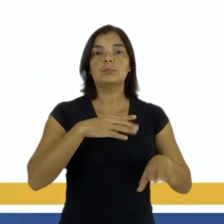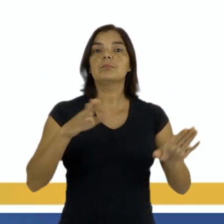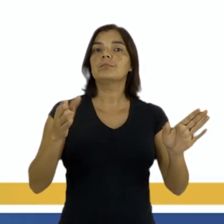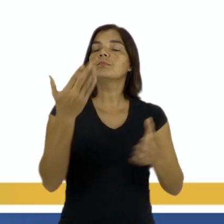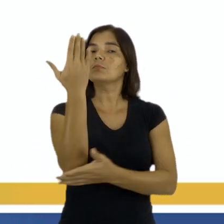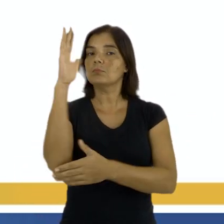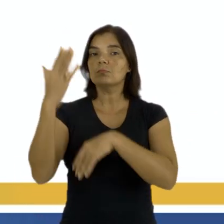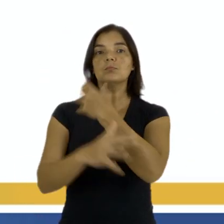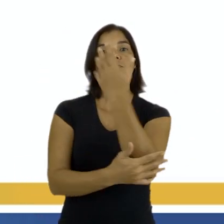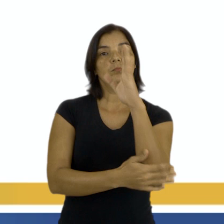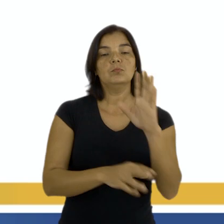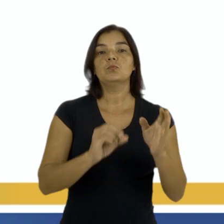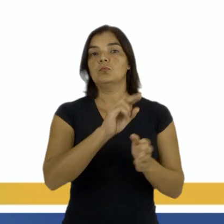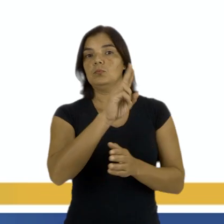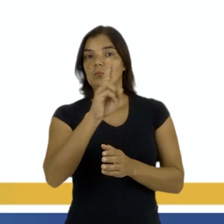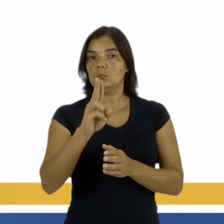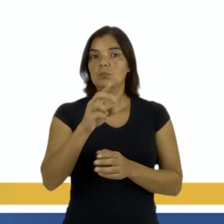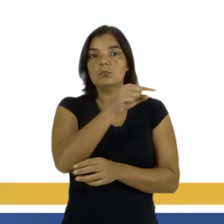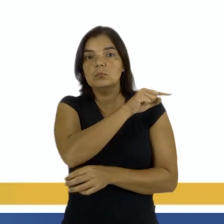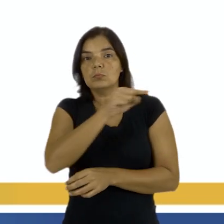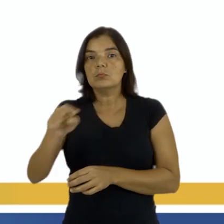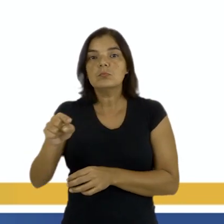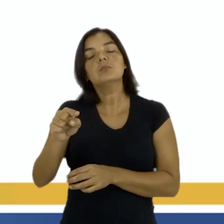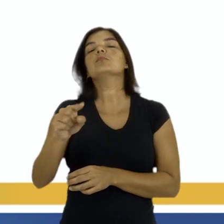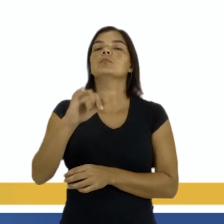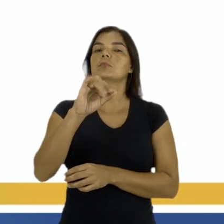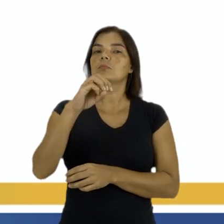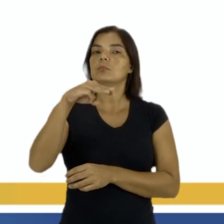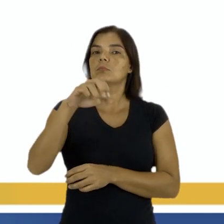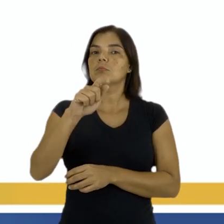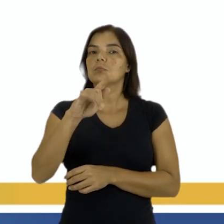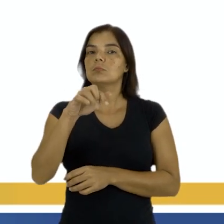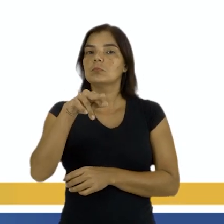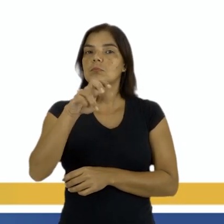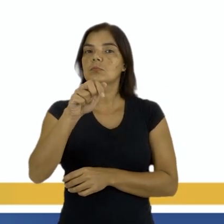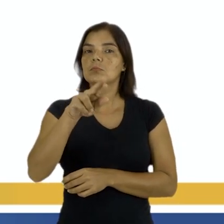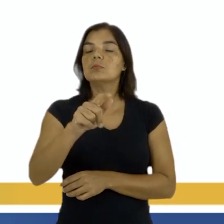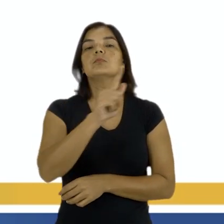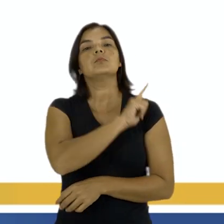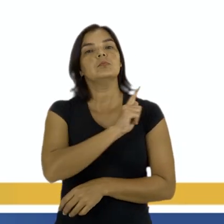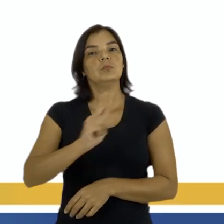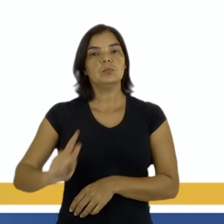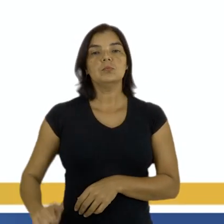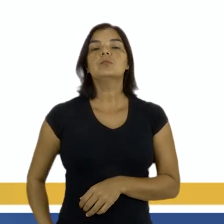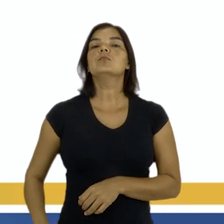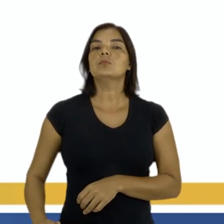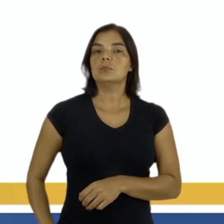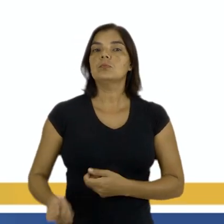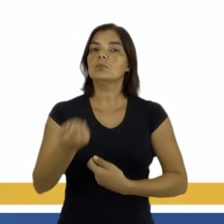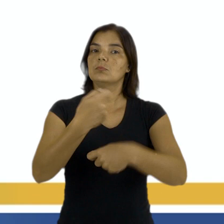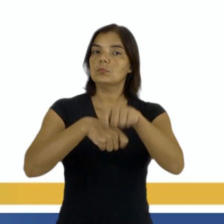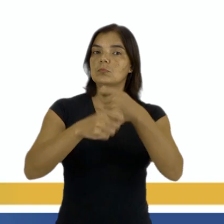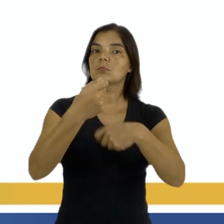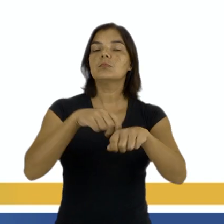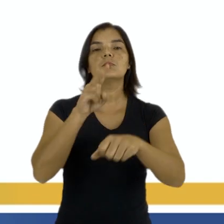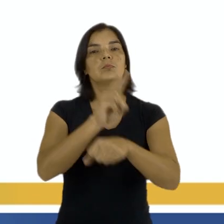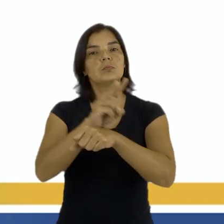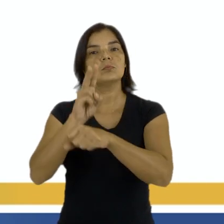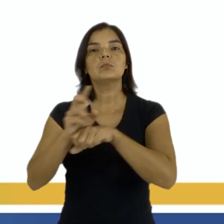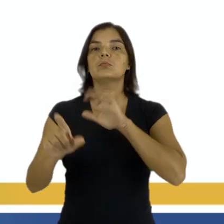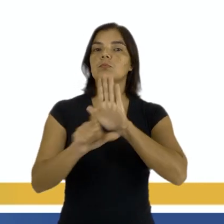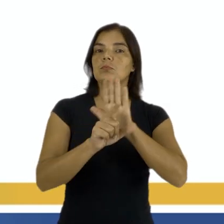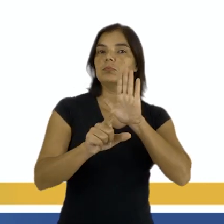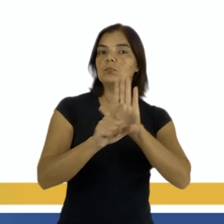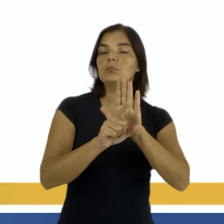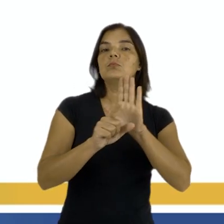aspectos naturais ou linhas imaginárias, e o governo é essa instância máxima administrativa que cuida das leis,